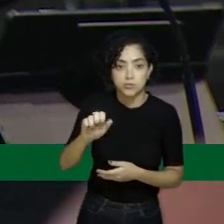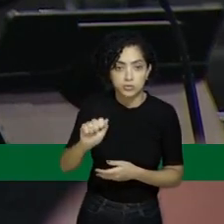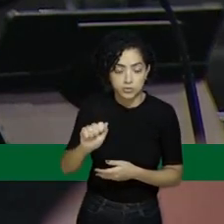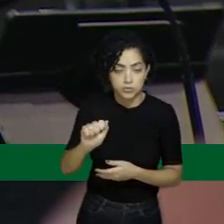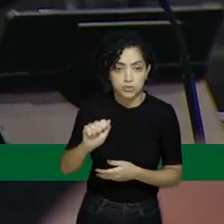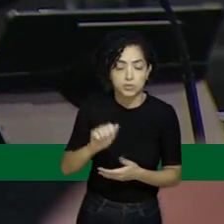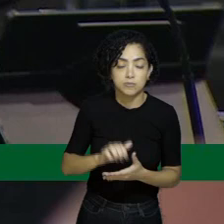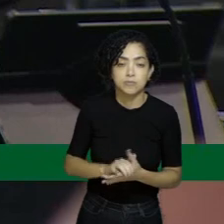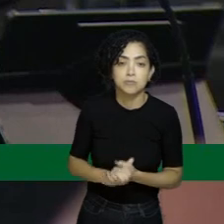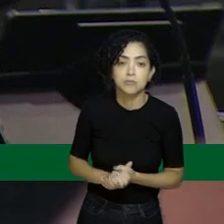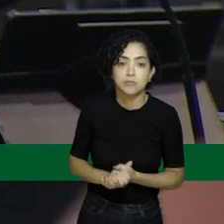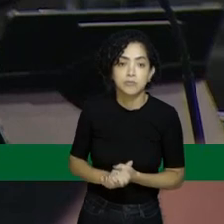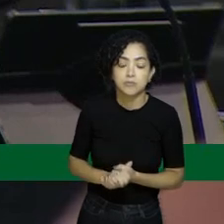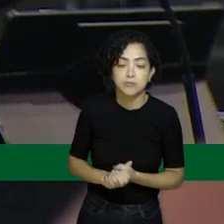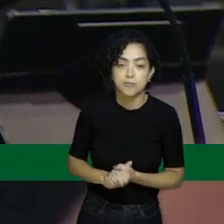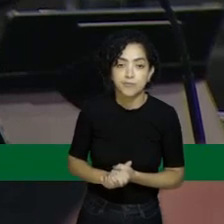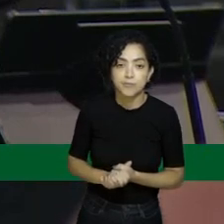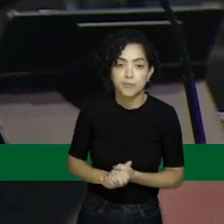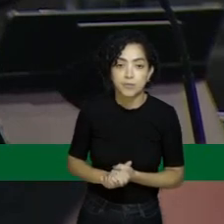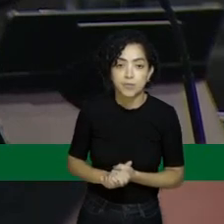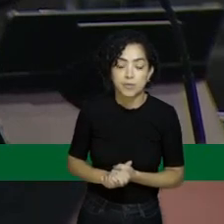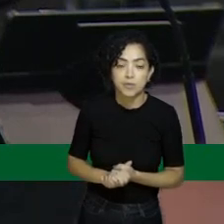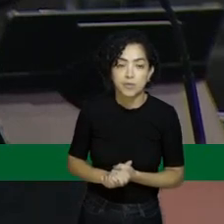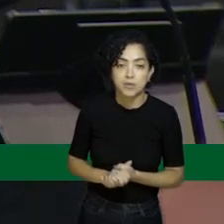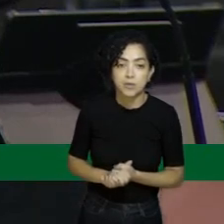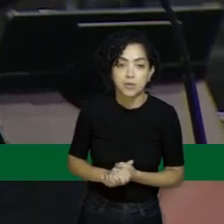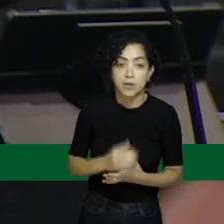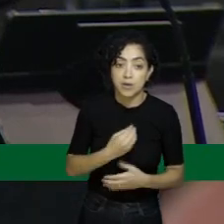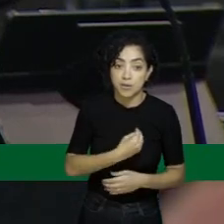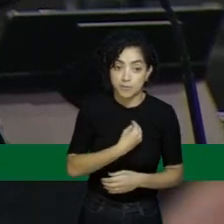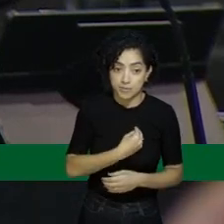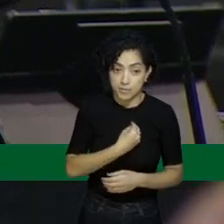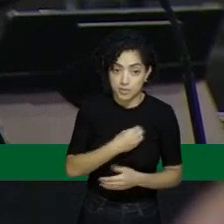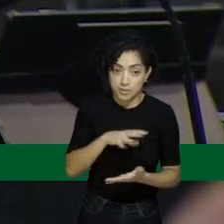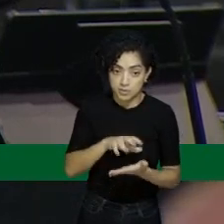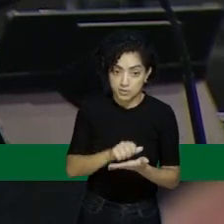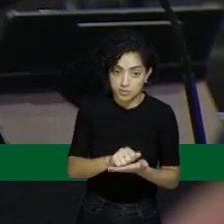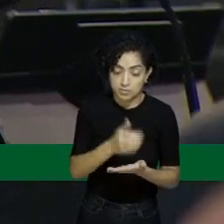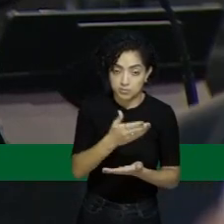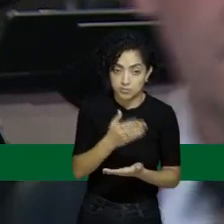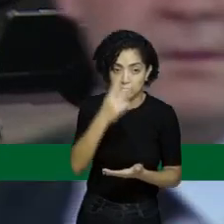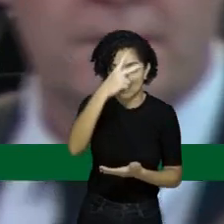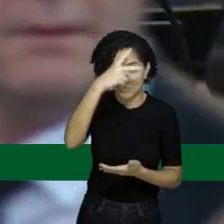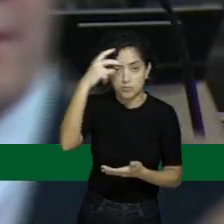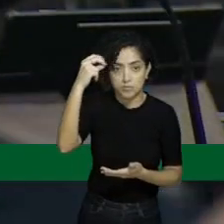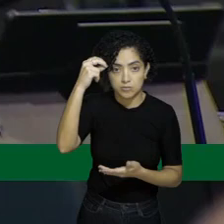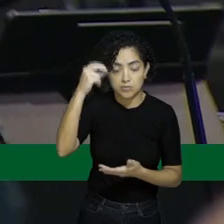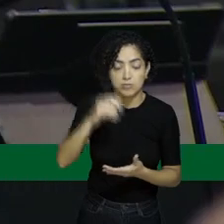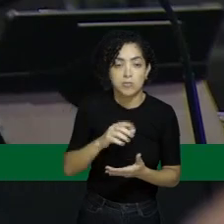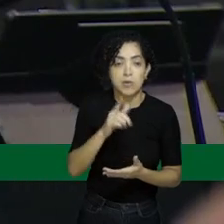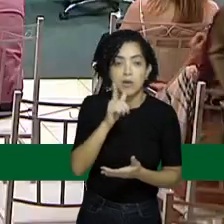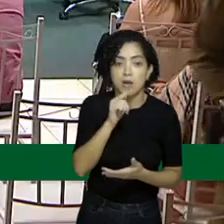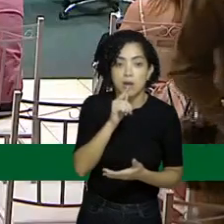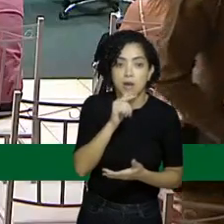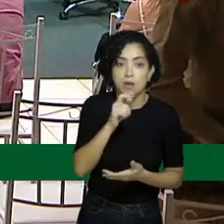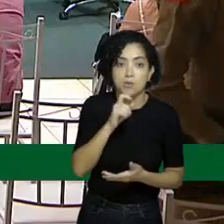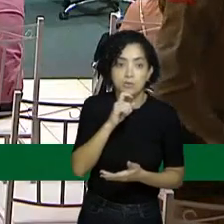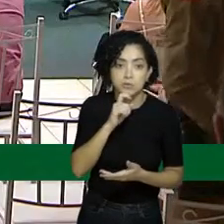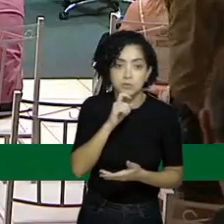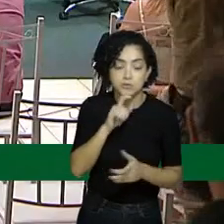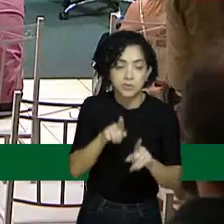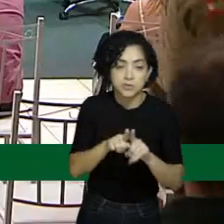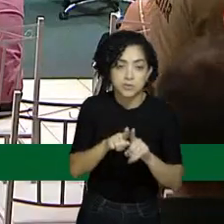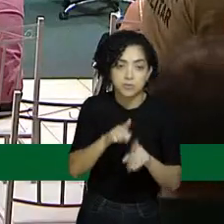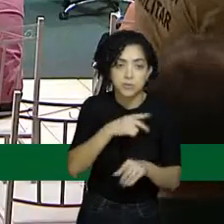Quilombo. Ao tempo em que registro as seguintes presenças: excelentíssimo senhor prefeito do município de Águas Frias e presidente